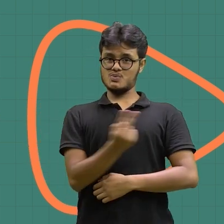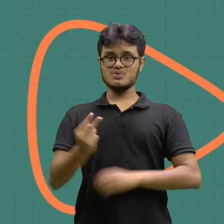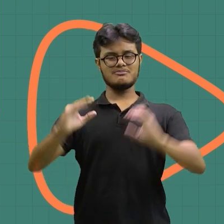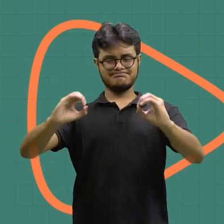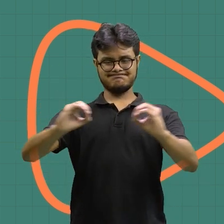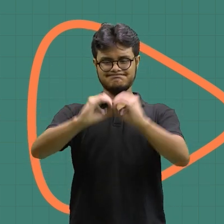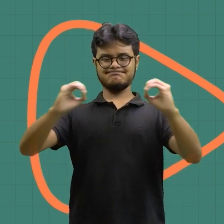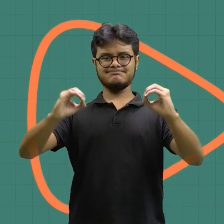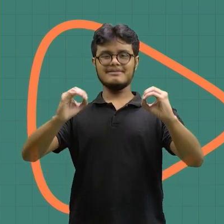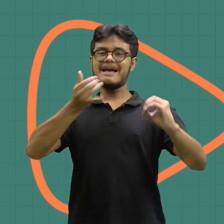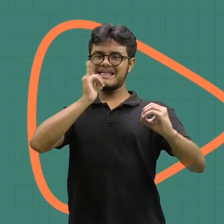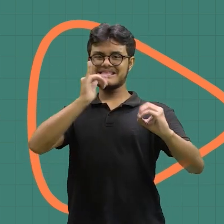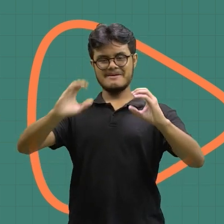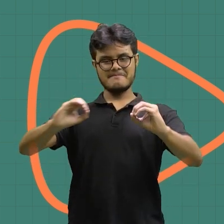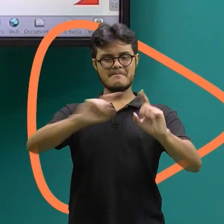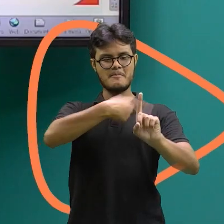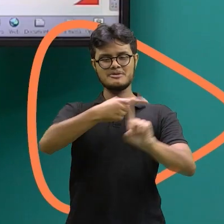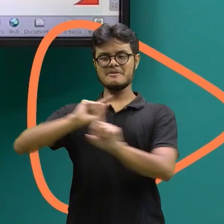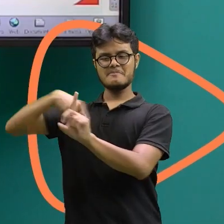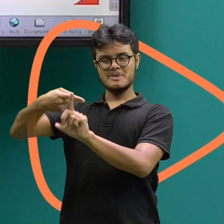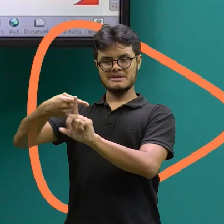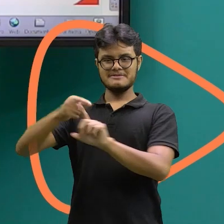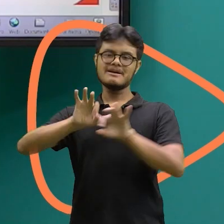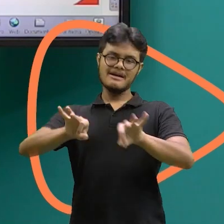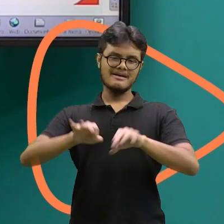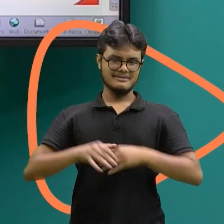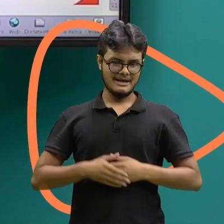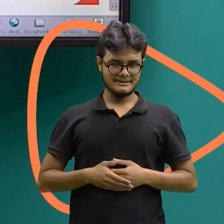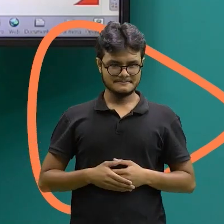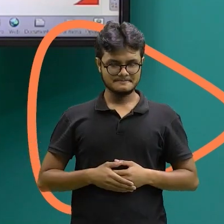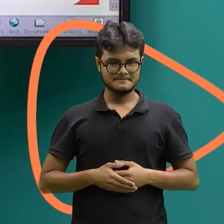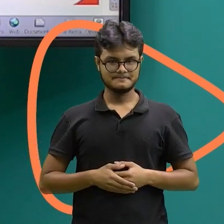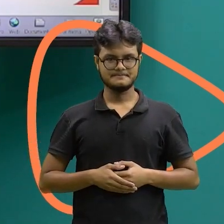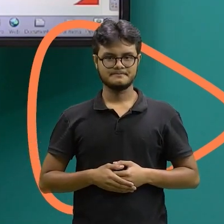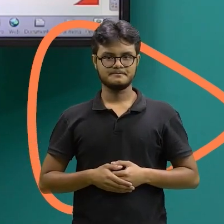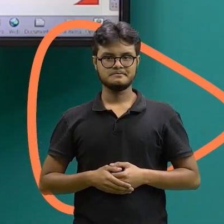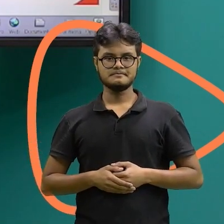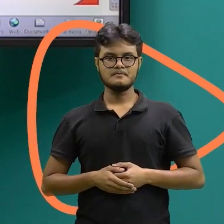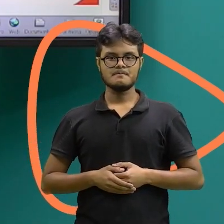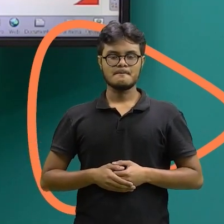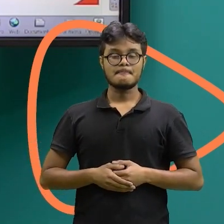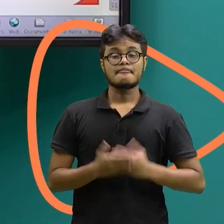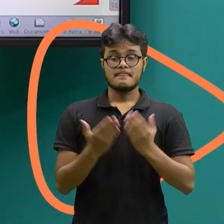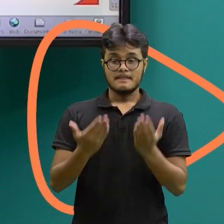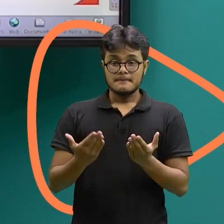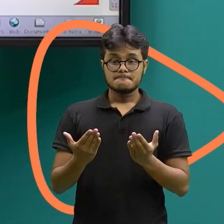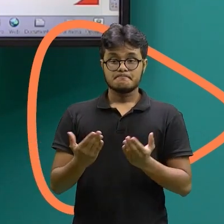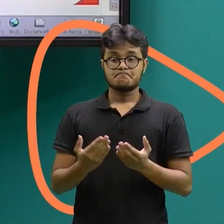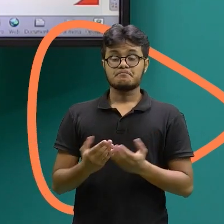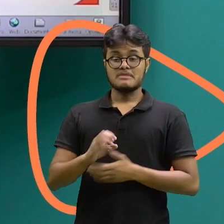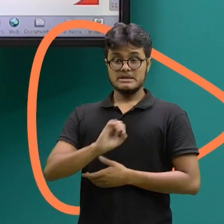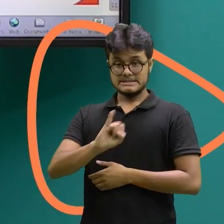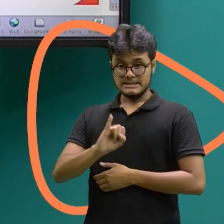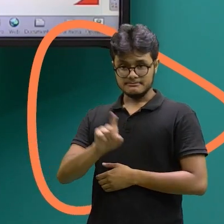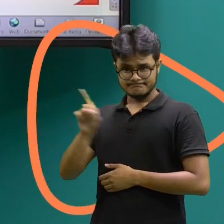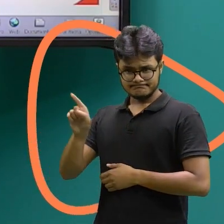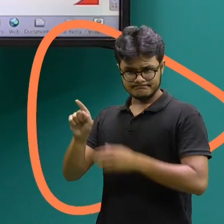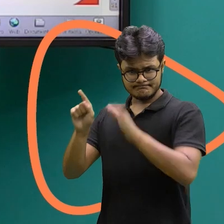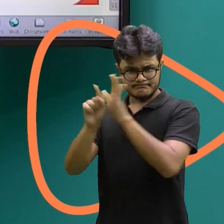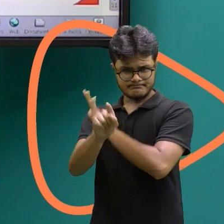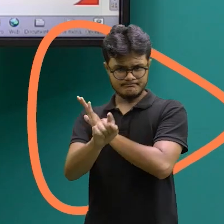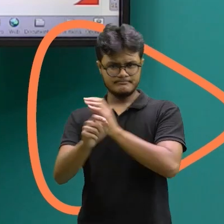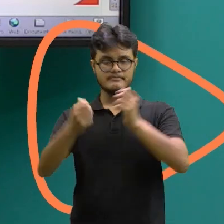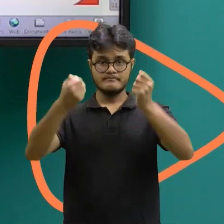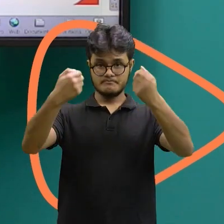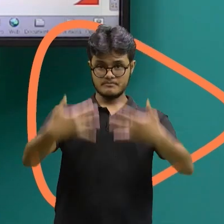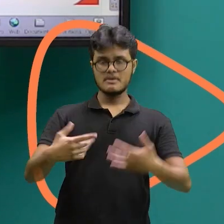com cargas de sinais iguais. Esse é o processo de eletrização por contato. Como na questão que a gente está trabalhando,